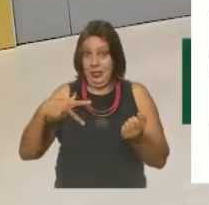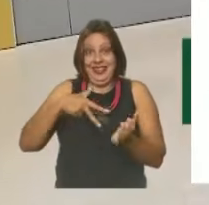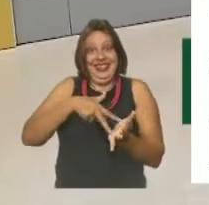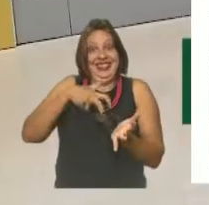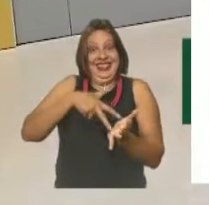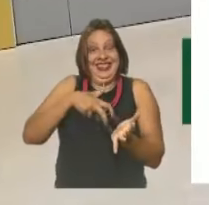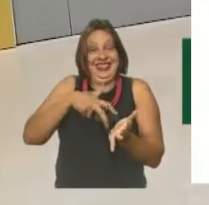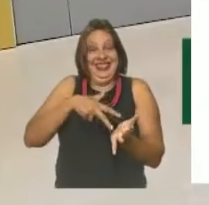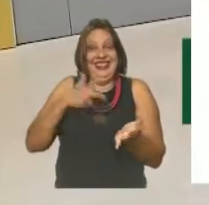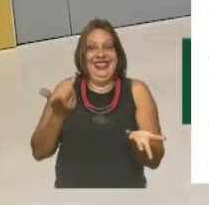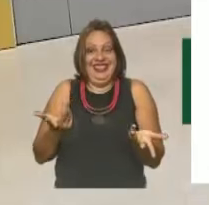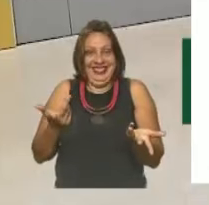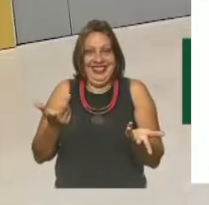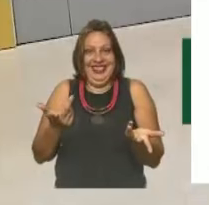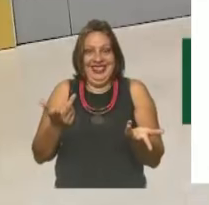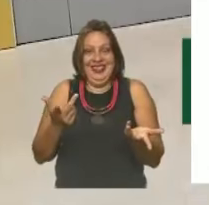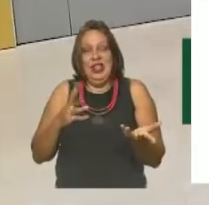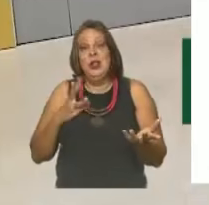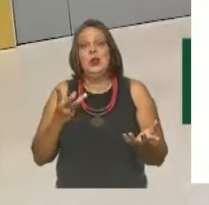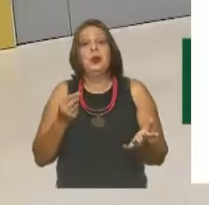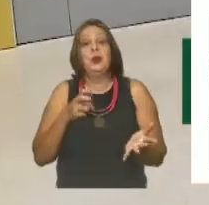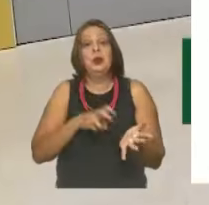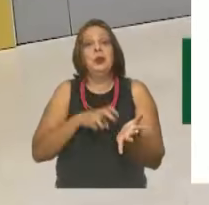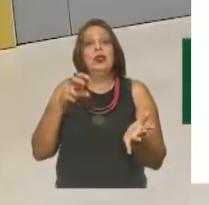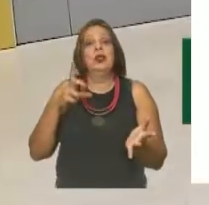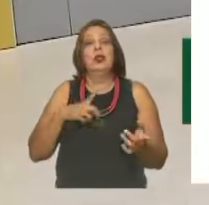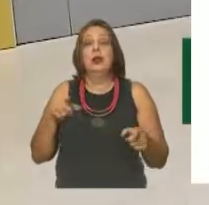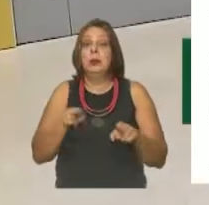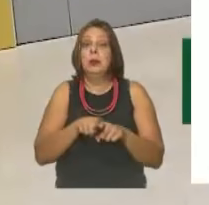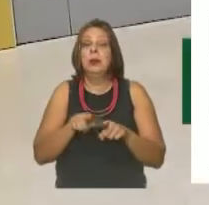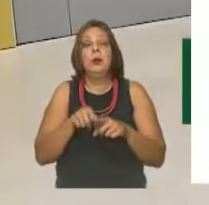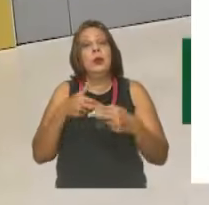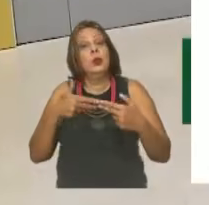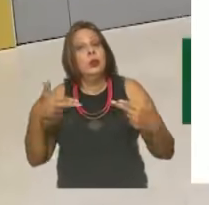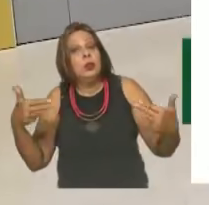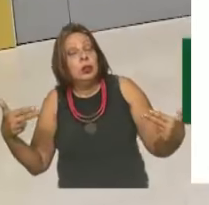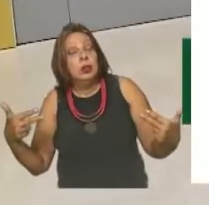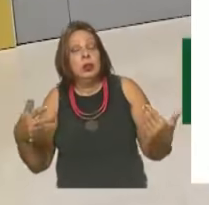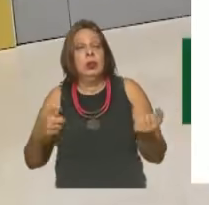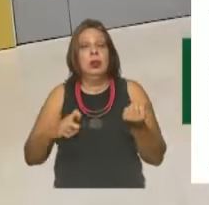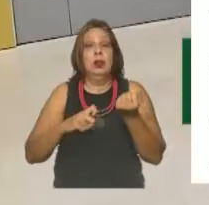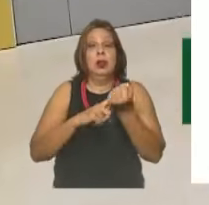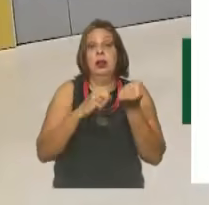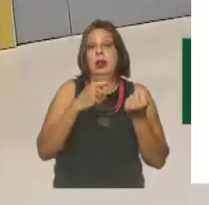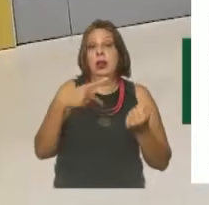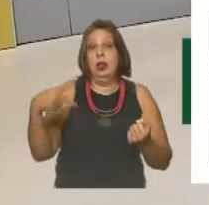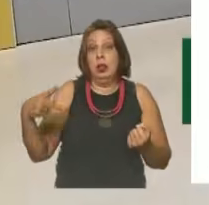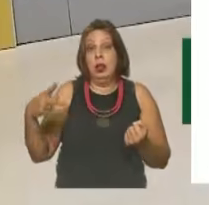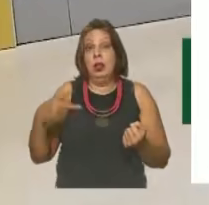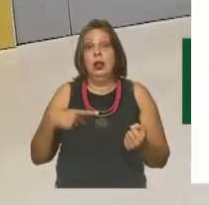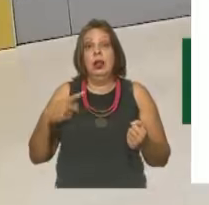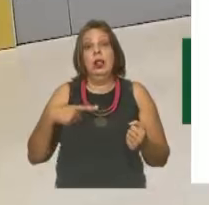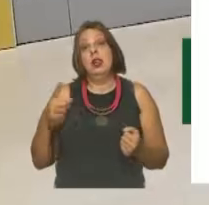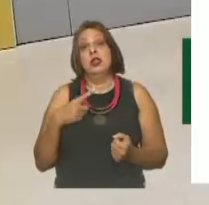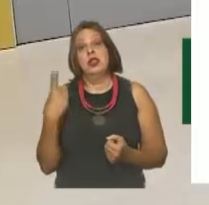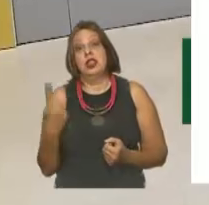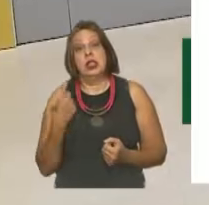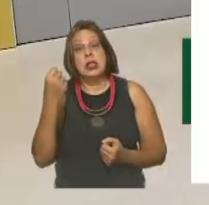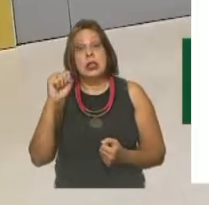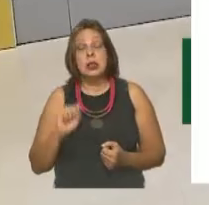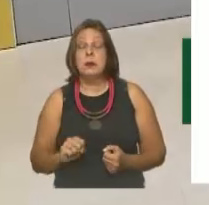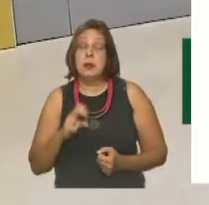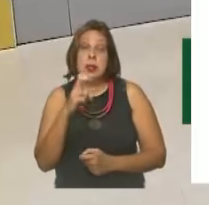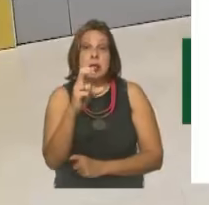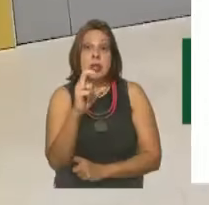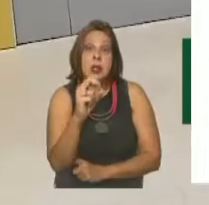agora com essa grande novidade, porque, né, exatamente pelo momento que nós estamos vivenciando, o Cajucap resolveu ampliar o seu Gira Sergipe, né? E